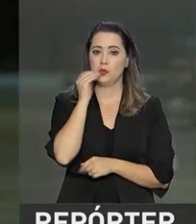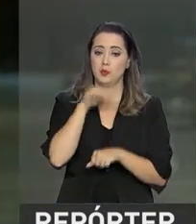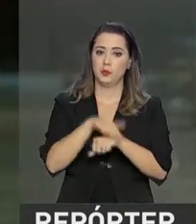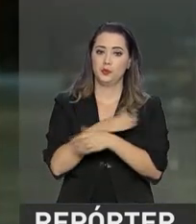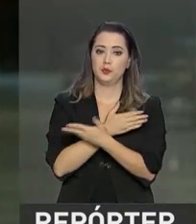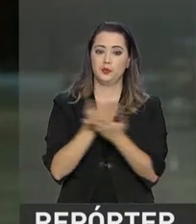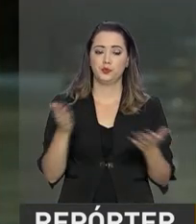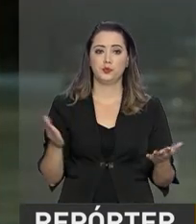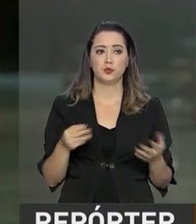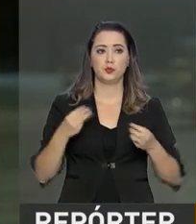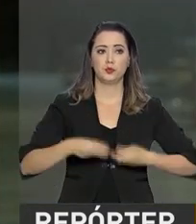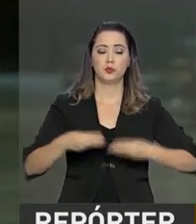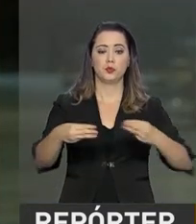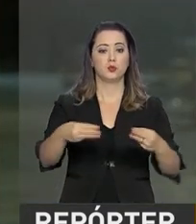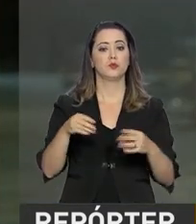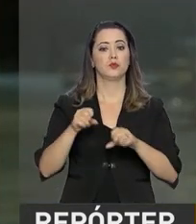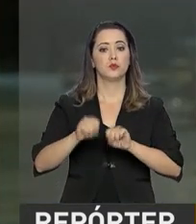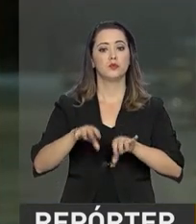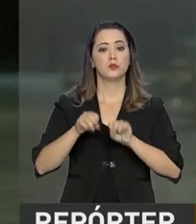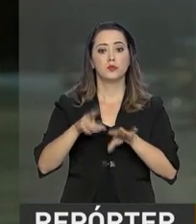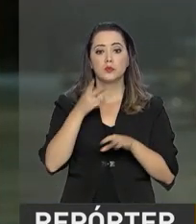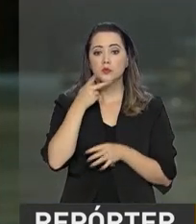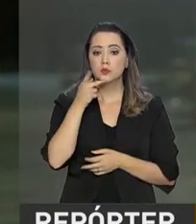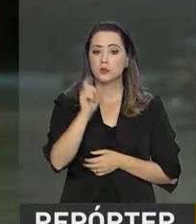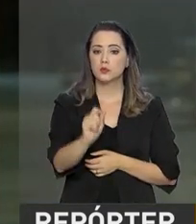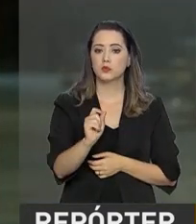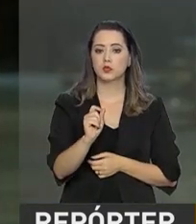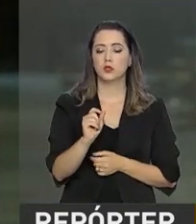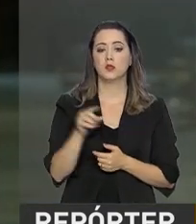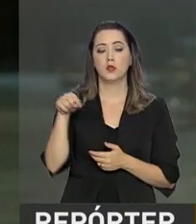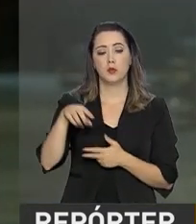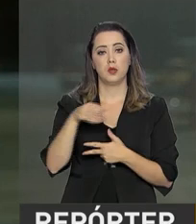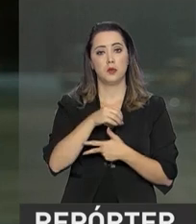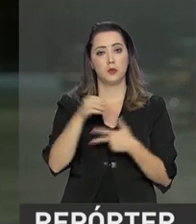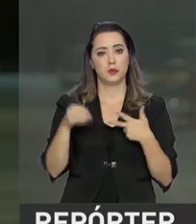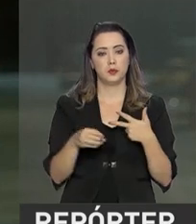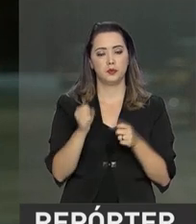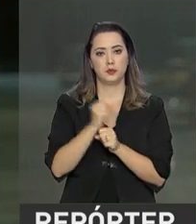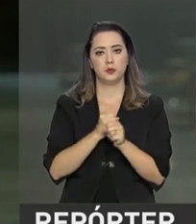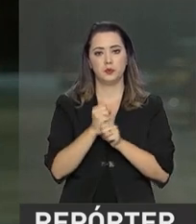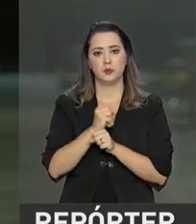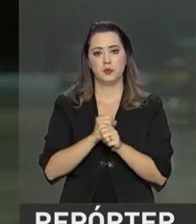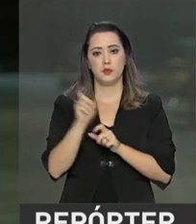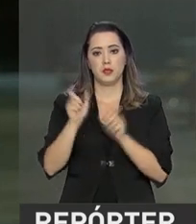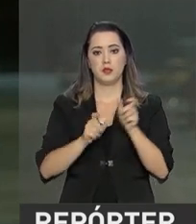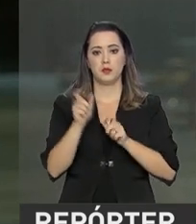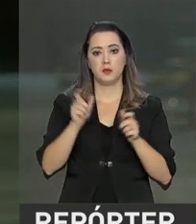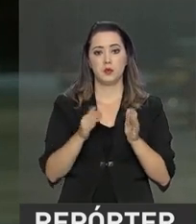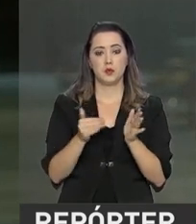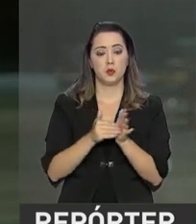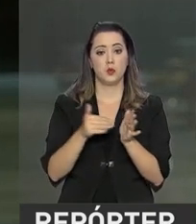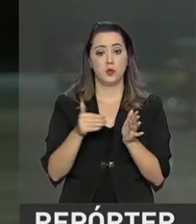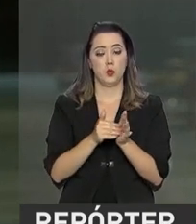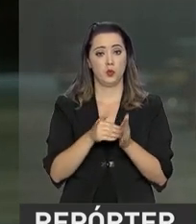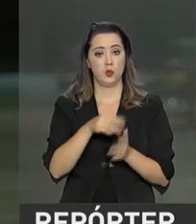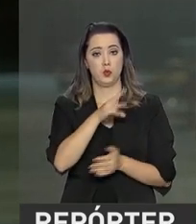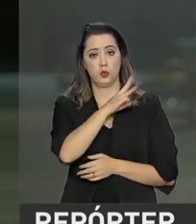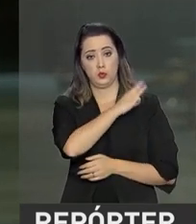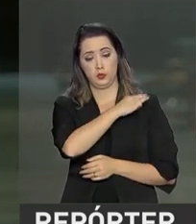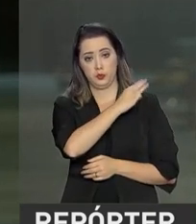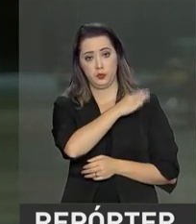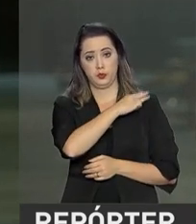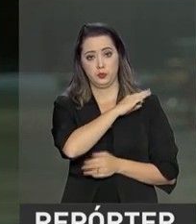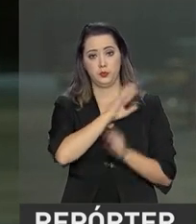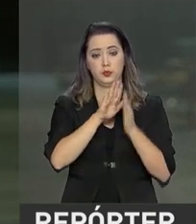todos o ministério da educação reforçou que para o enem deste ano os estudantes da última série do ensino médio